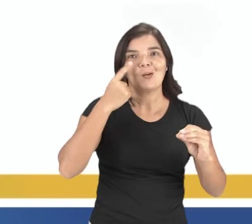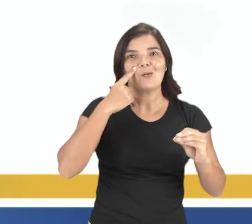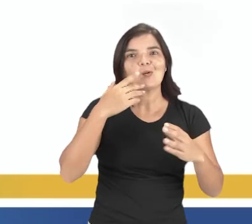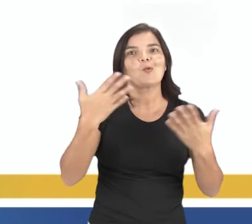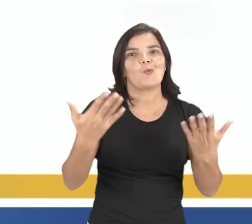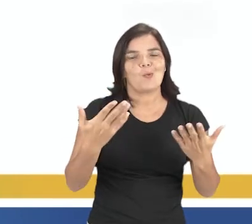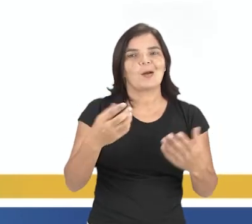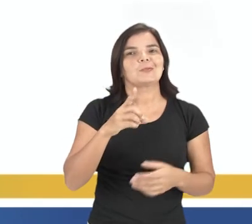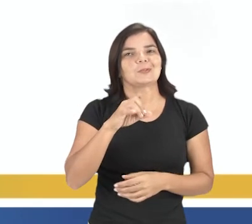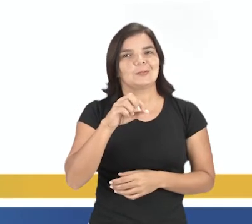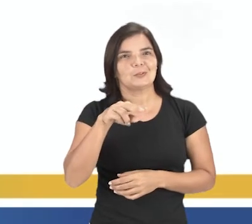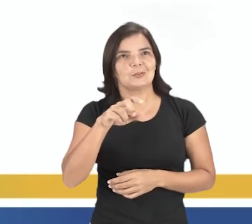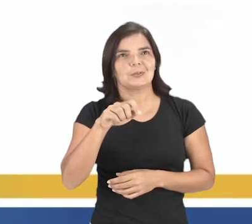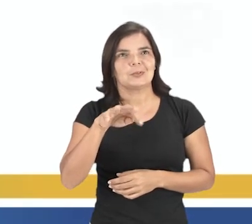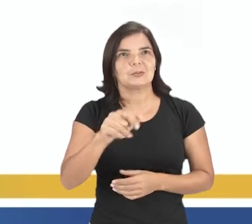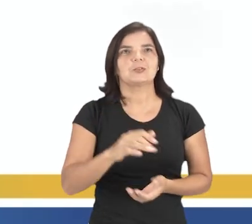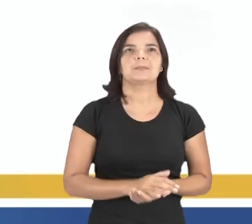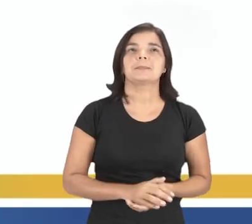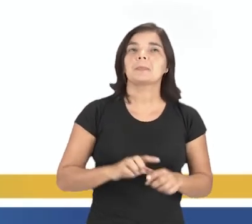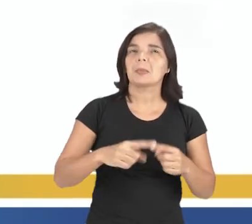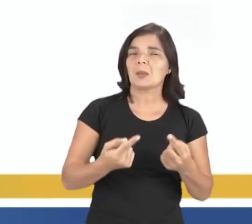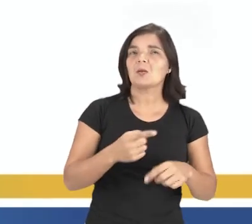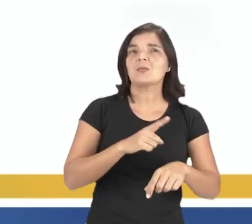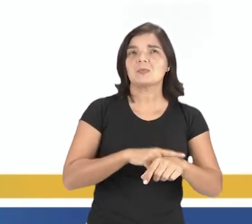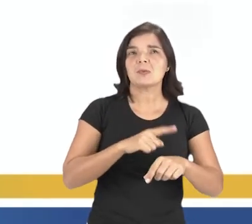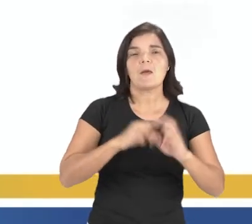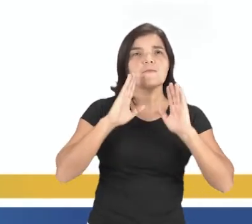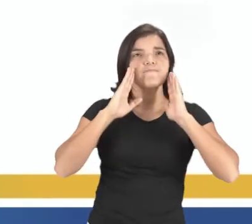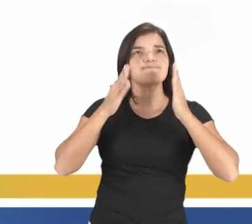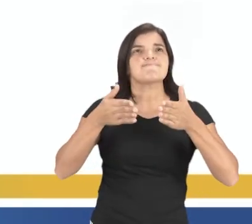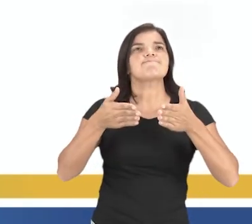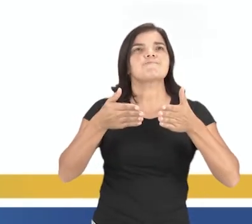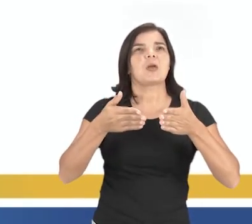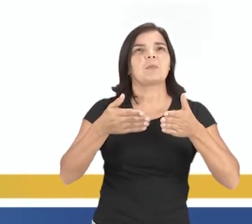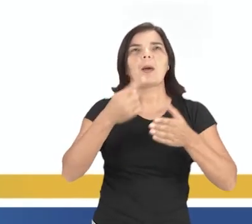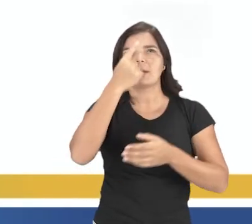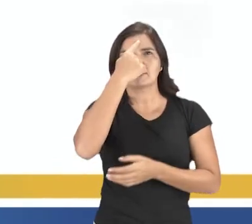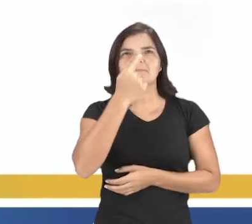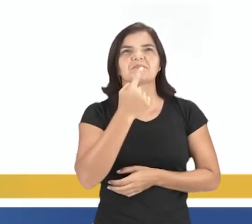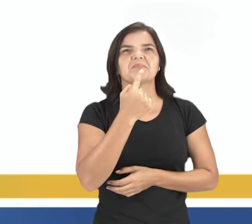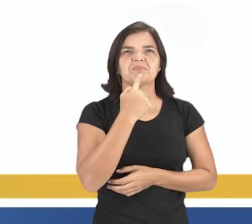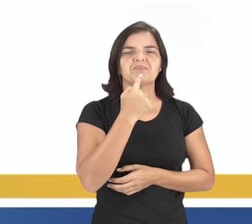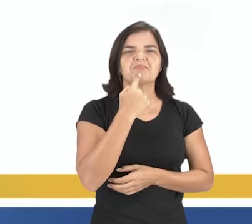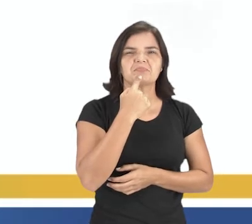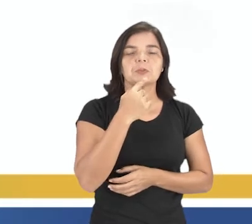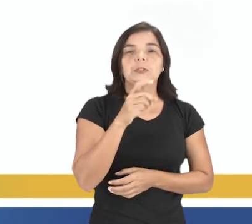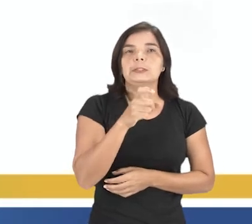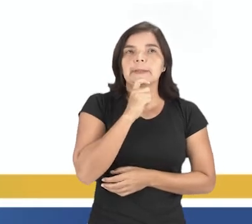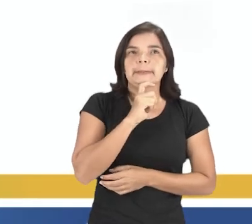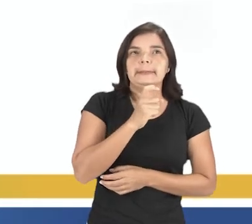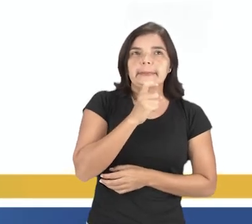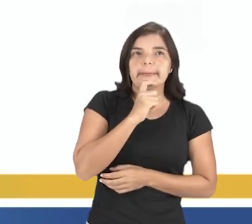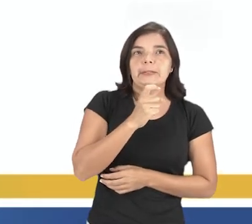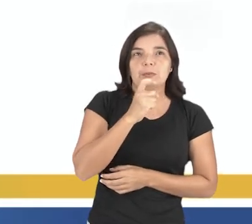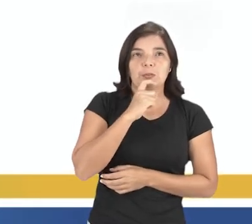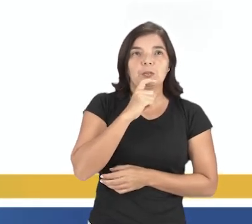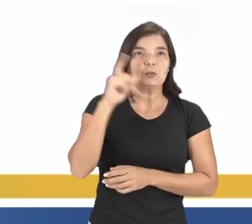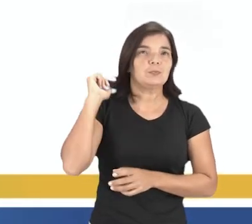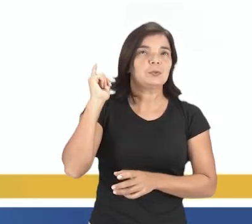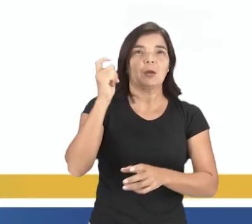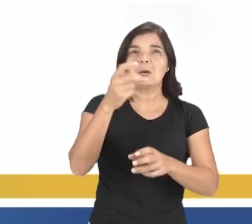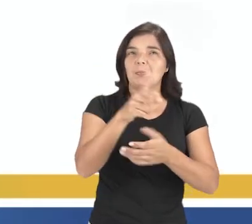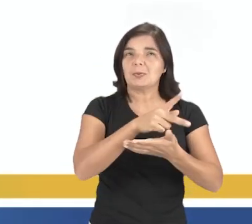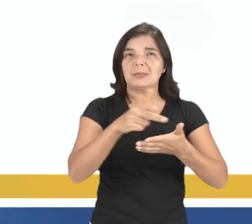qual a sua dinastia. Mas em tempo fixei no firmamento esta imagem que rebenta em ponta fria.